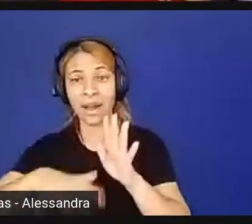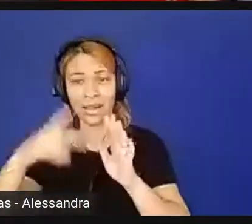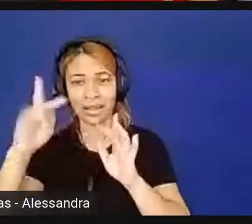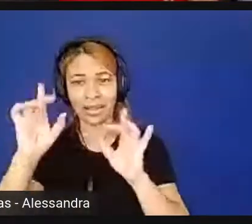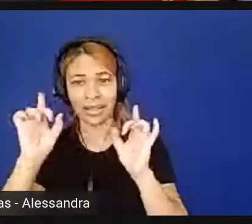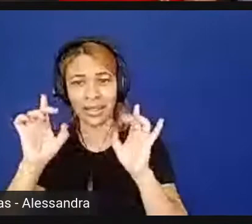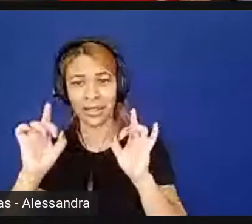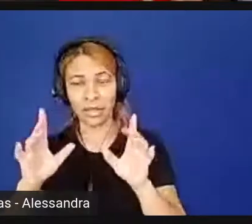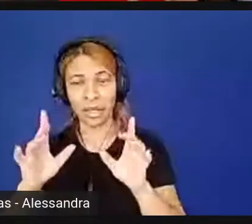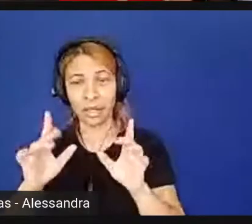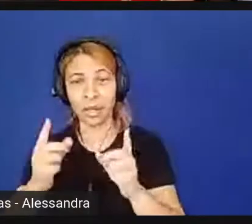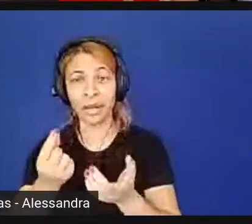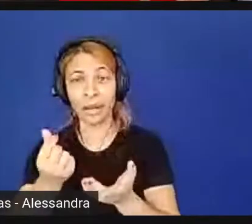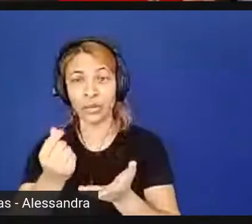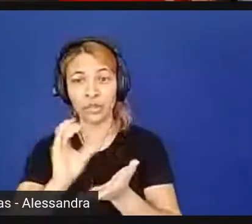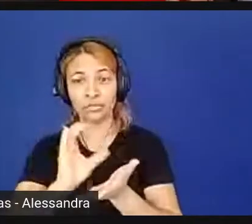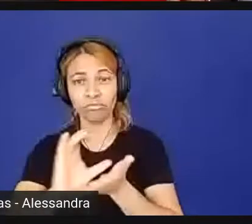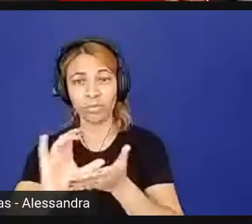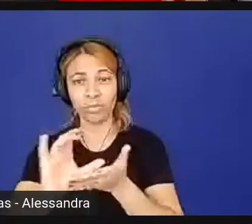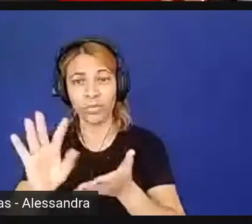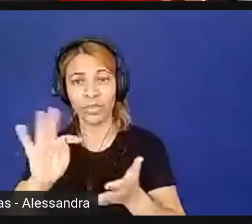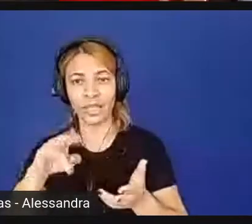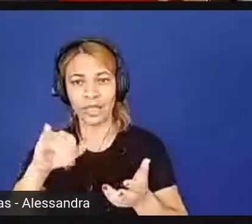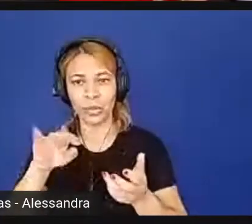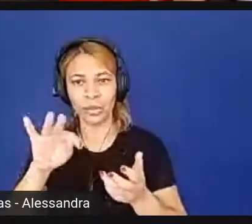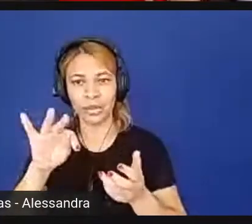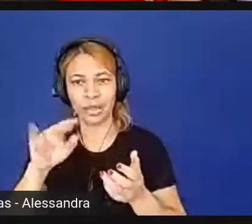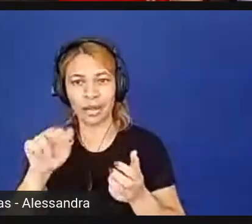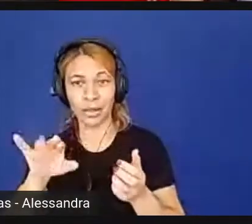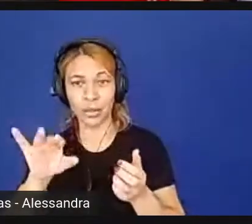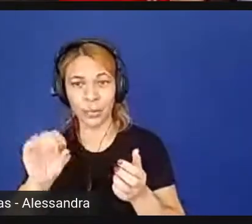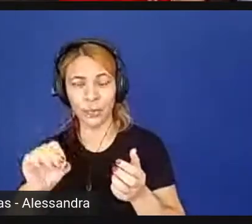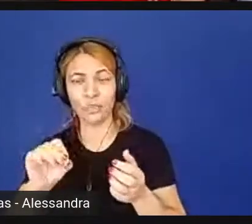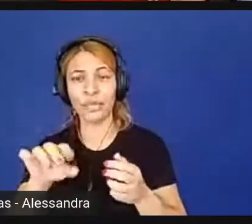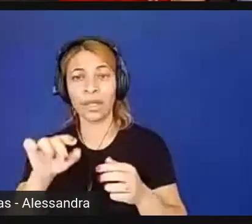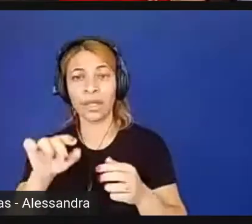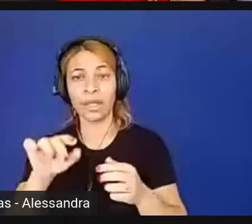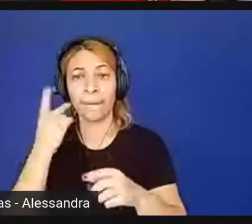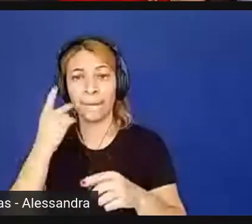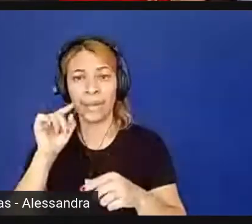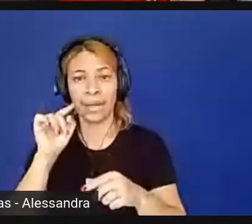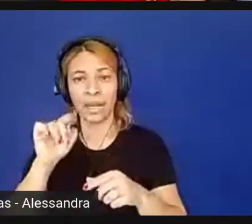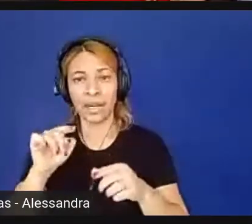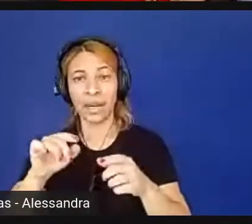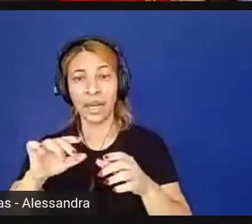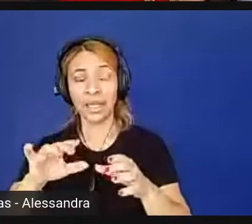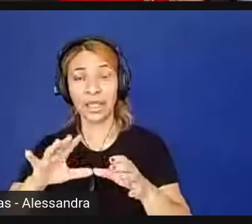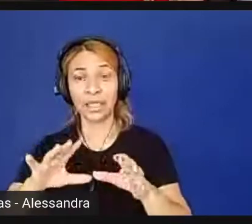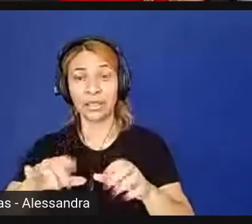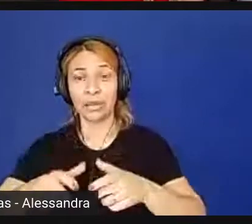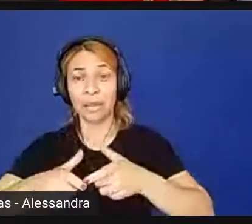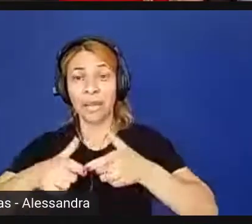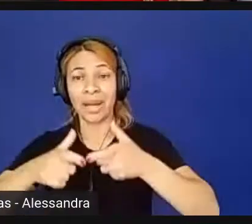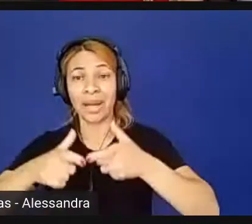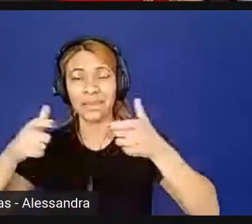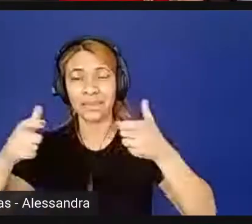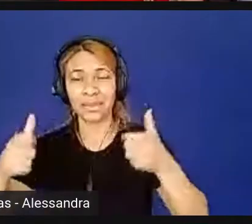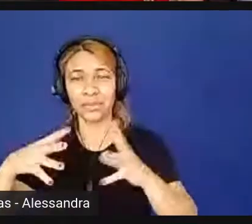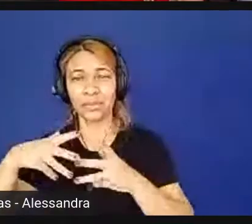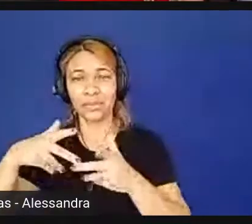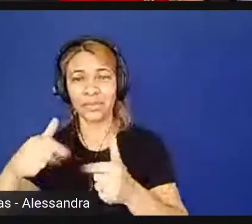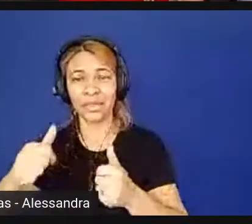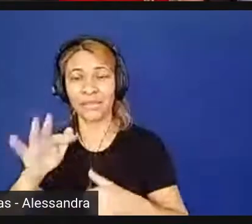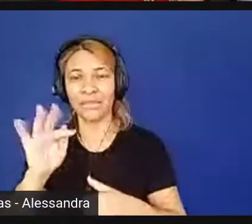tributário. Tá? Compliance tributário. Para mim, o diploma mais amplo de compliance no mundo chama